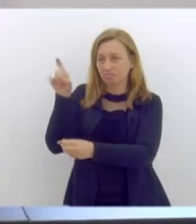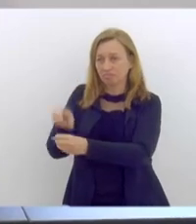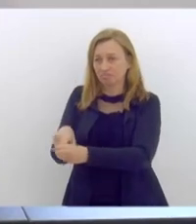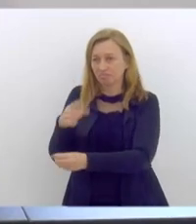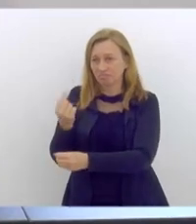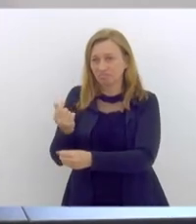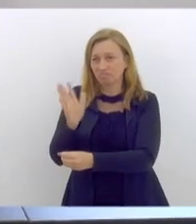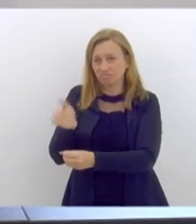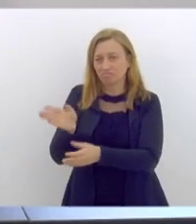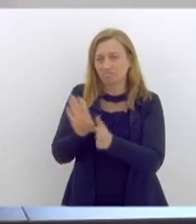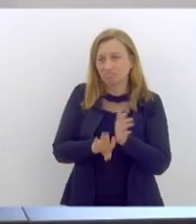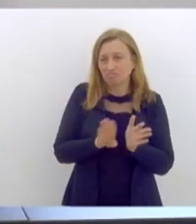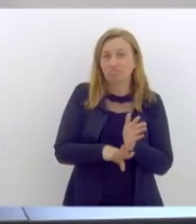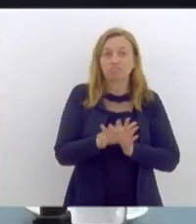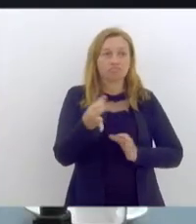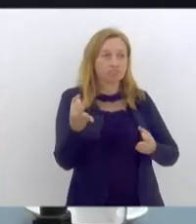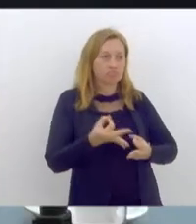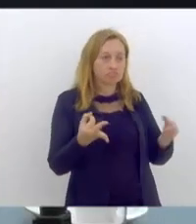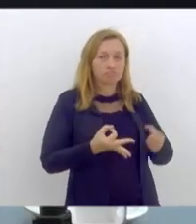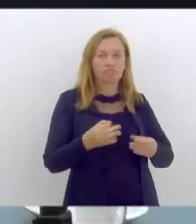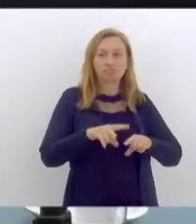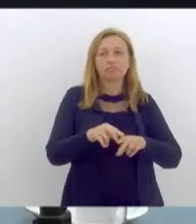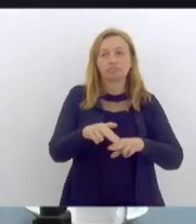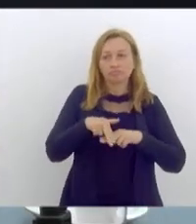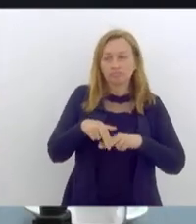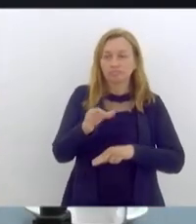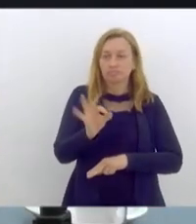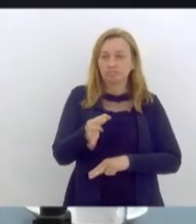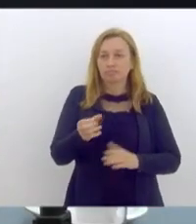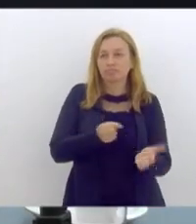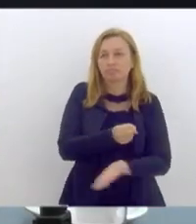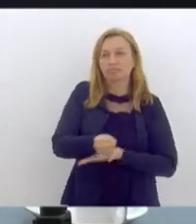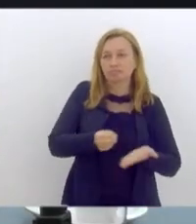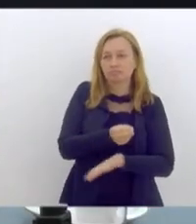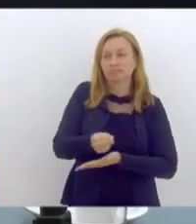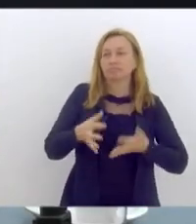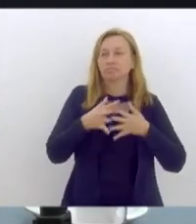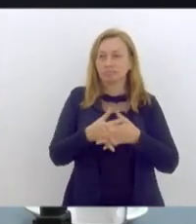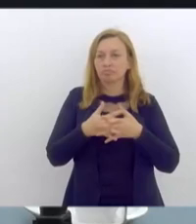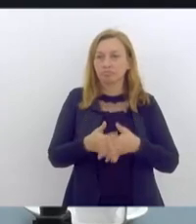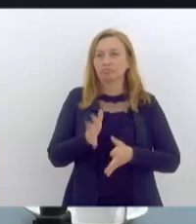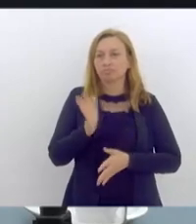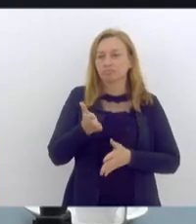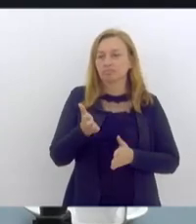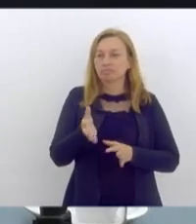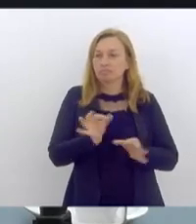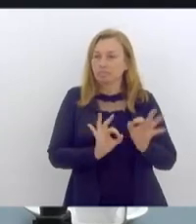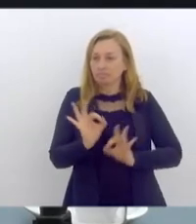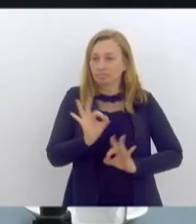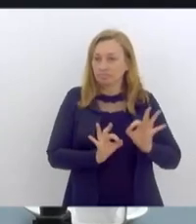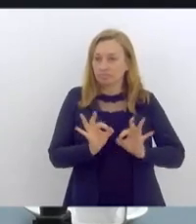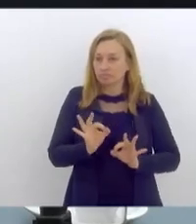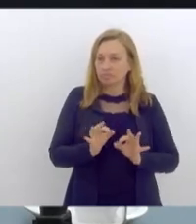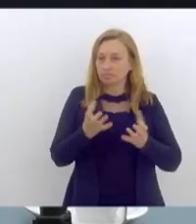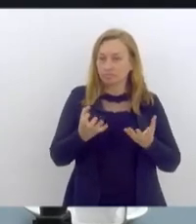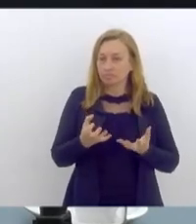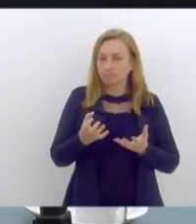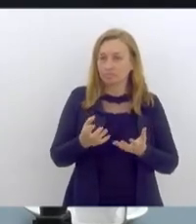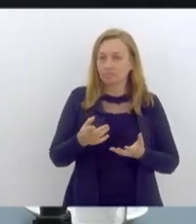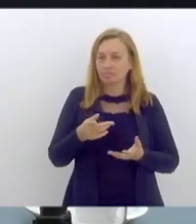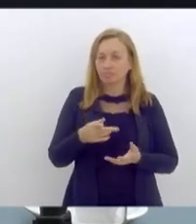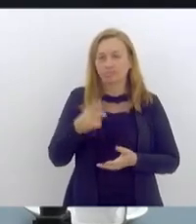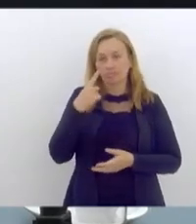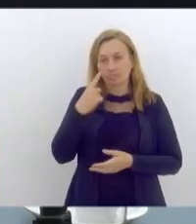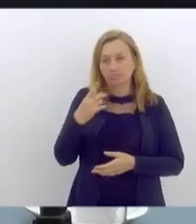que eu já gastei então é por isso exatamente com base nesse complicador que a gente já tinha também mapeado mas eu tô tentando aqui fazer uma conciliação